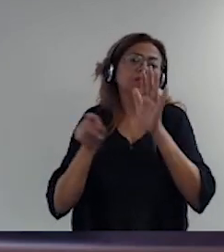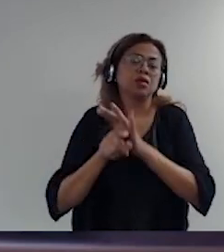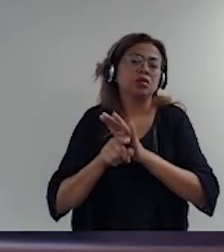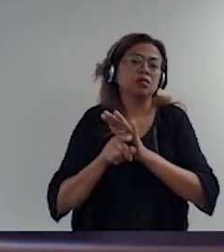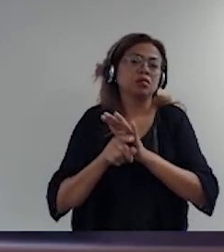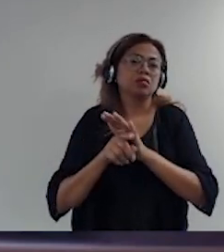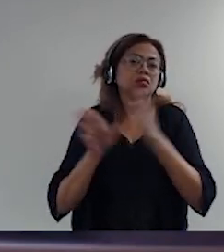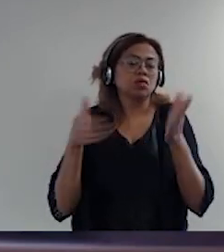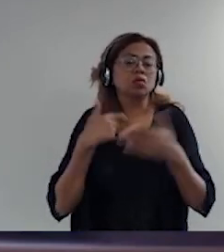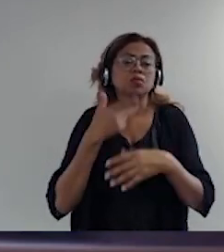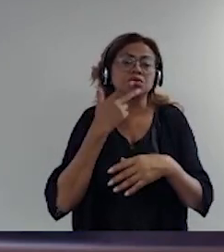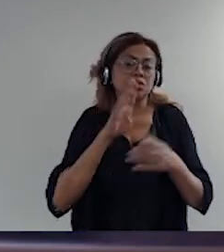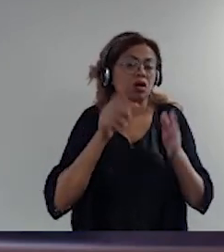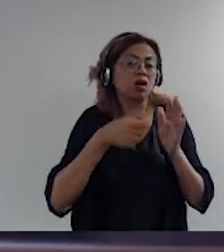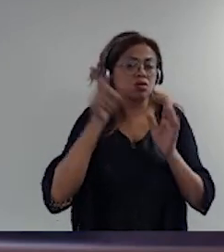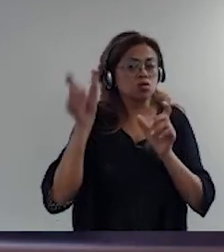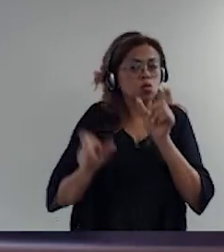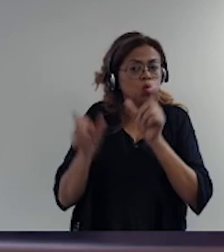a tendência.